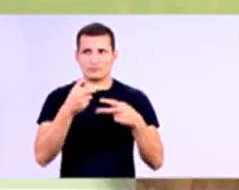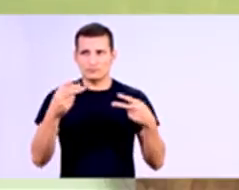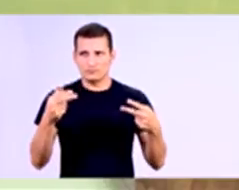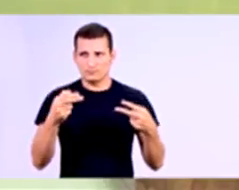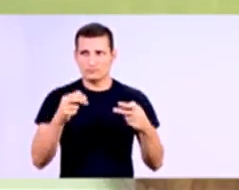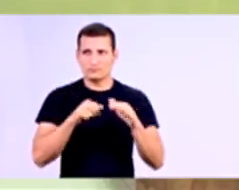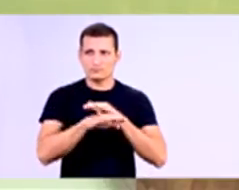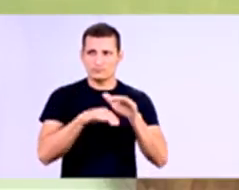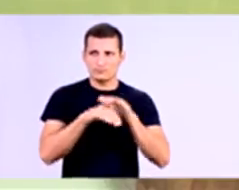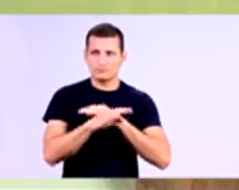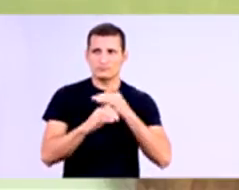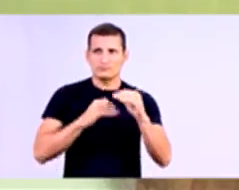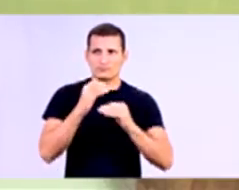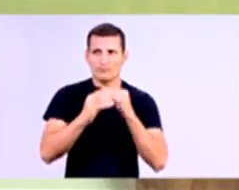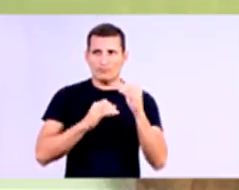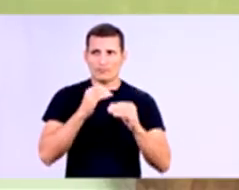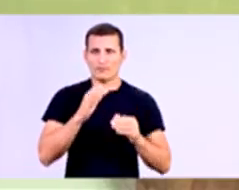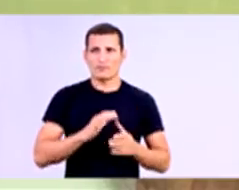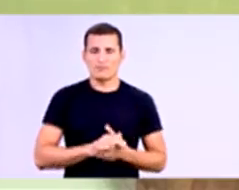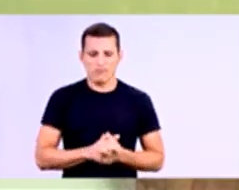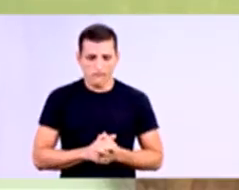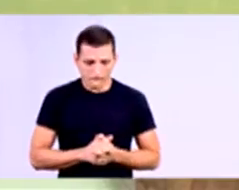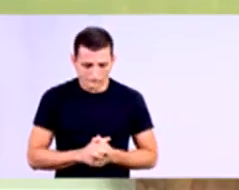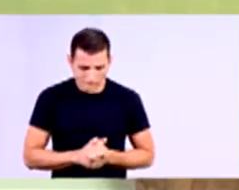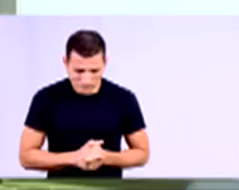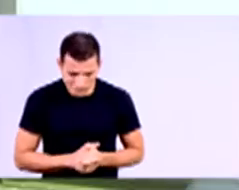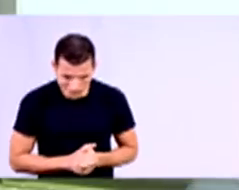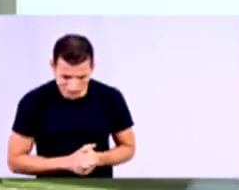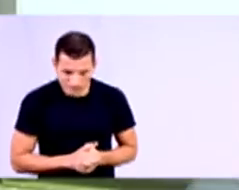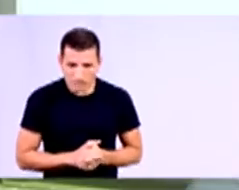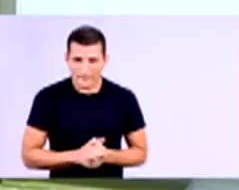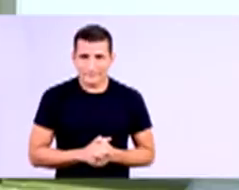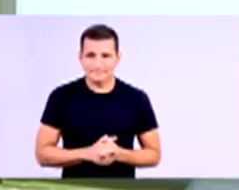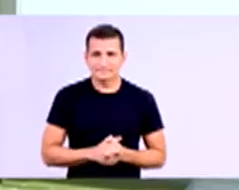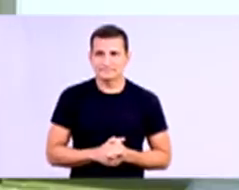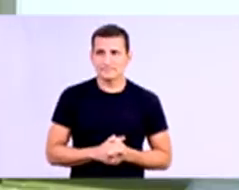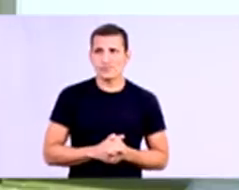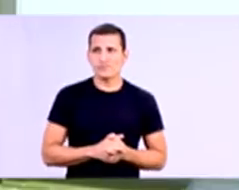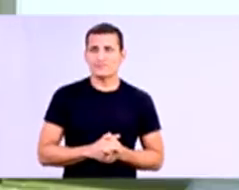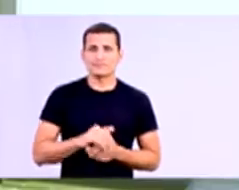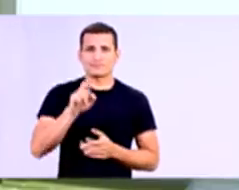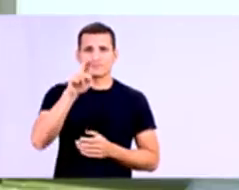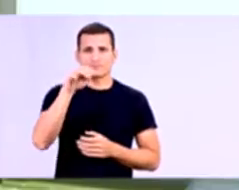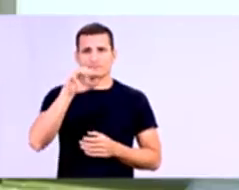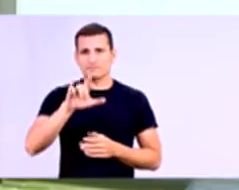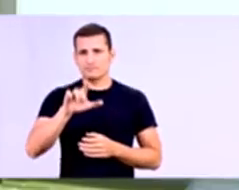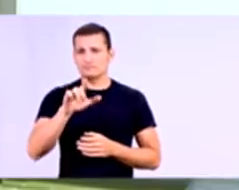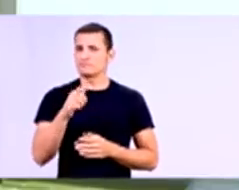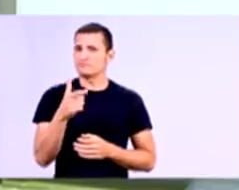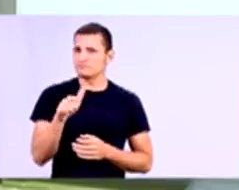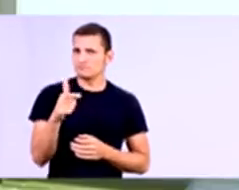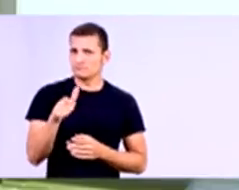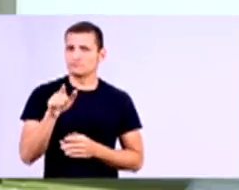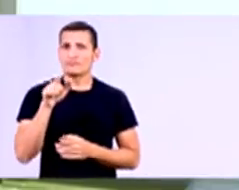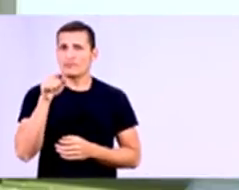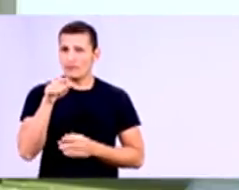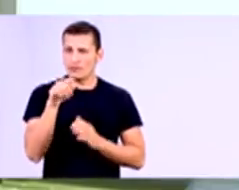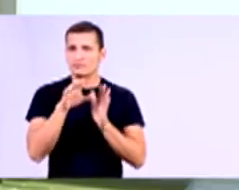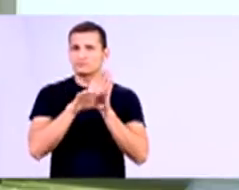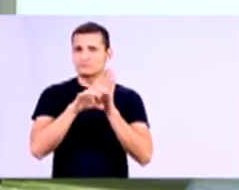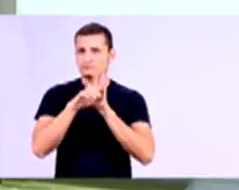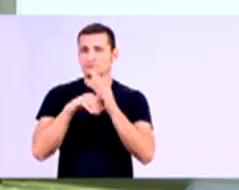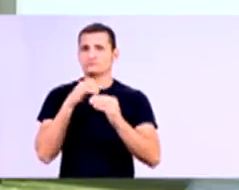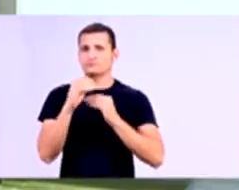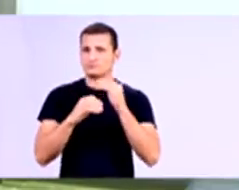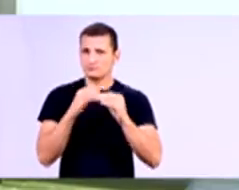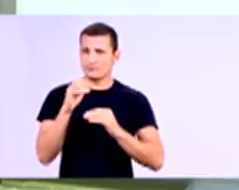serem armazenados no banco de dados? Na UML, não. Esse conceito é de banco de dados. É até